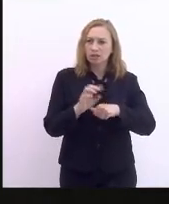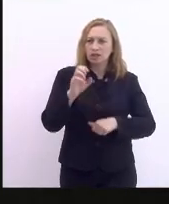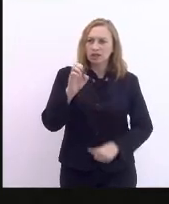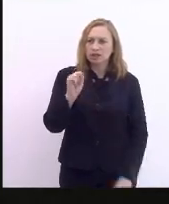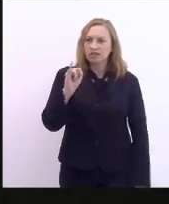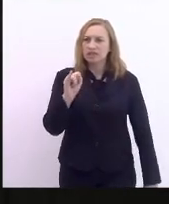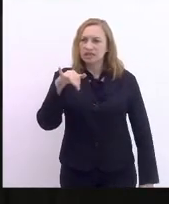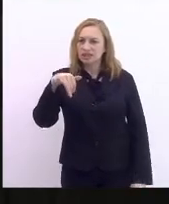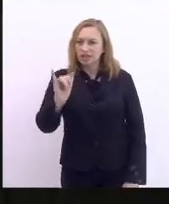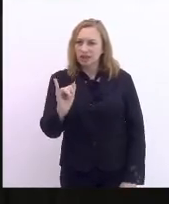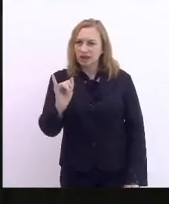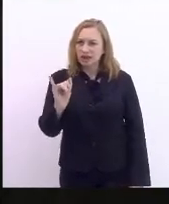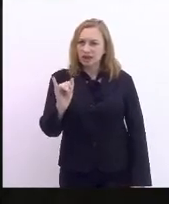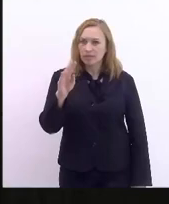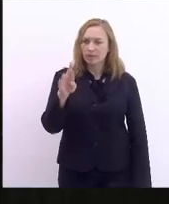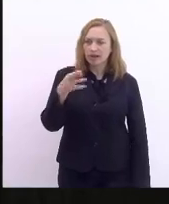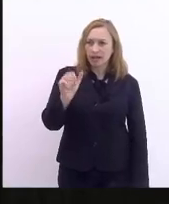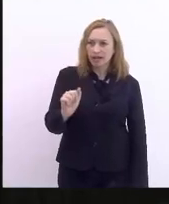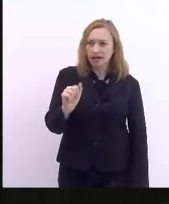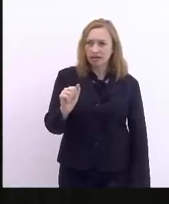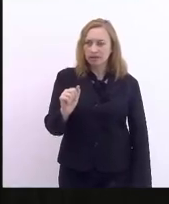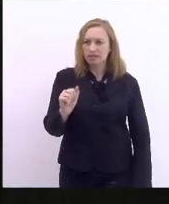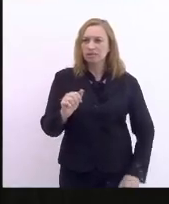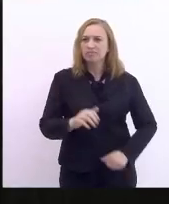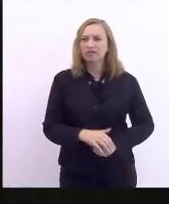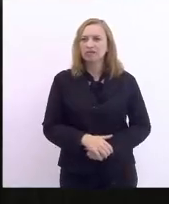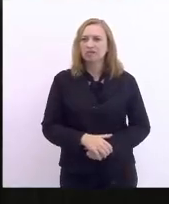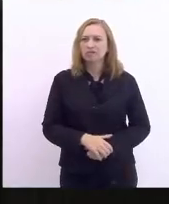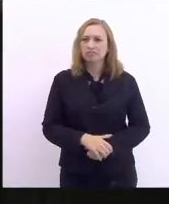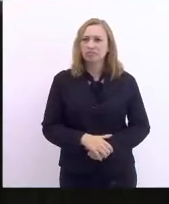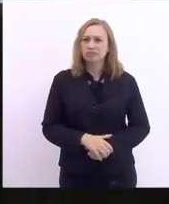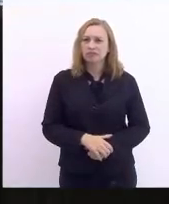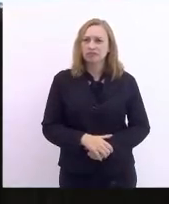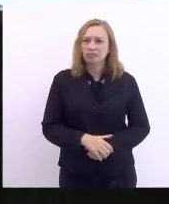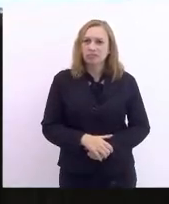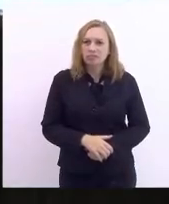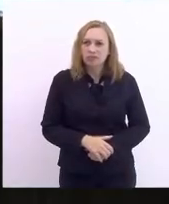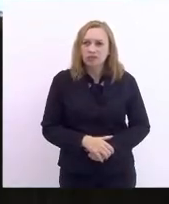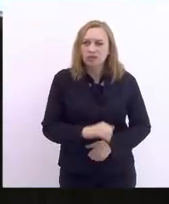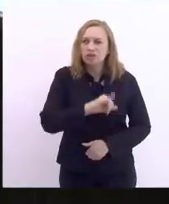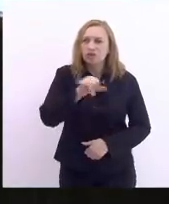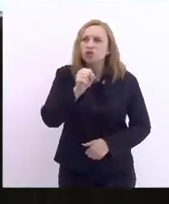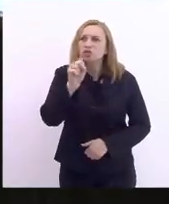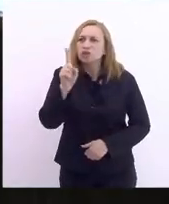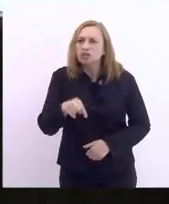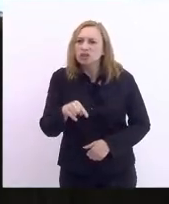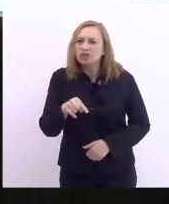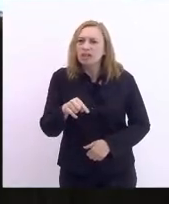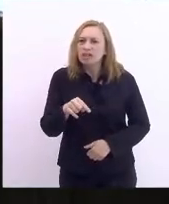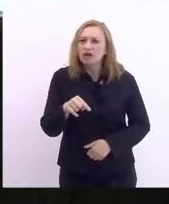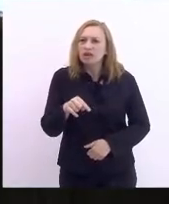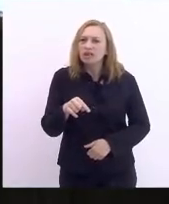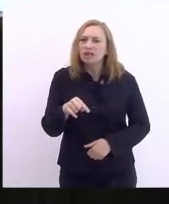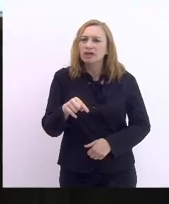prega podendo Presidente consegue fazer isso E aí